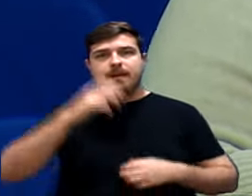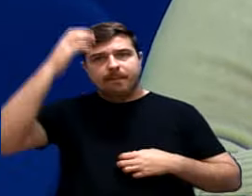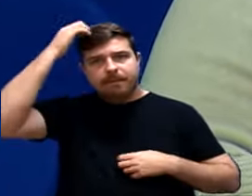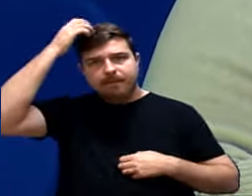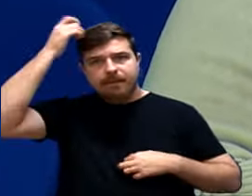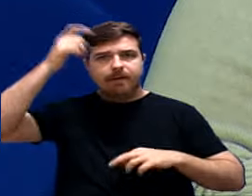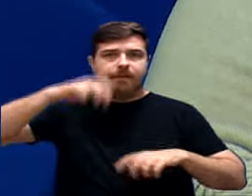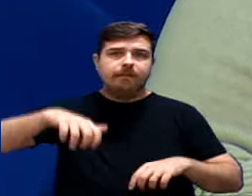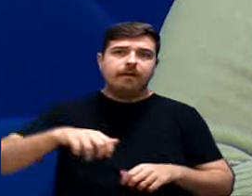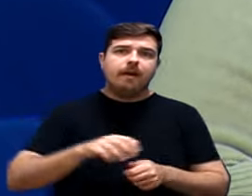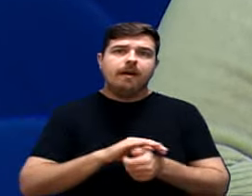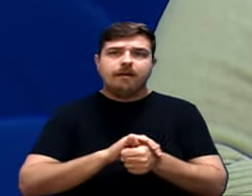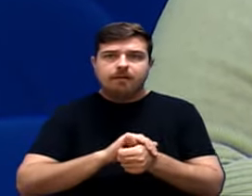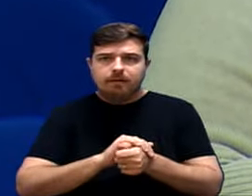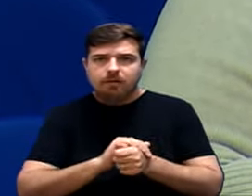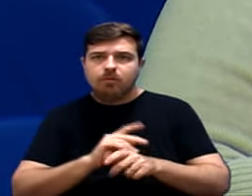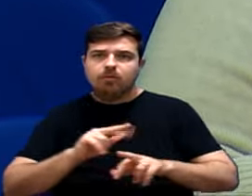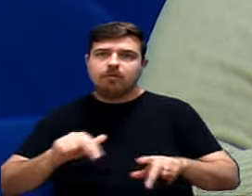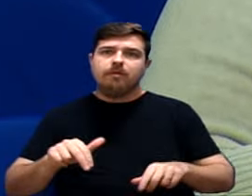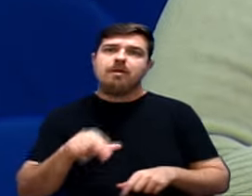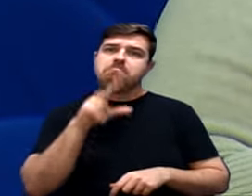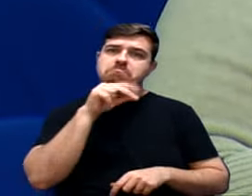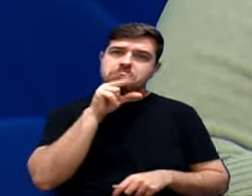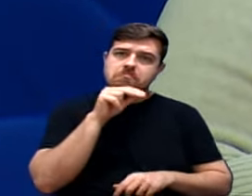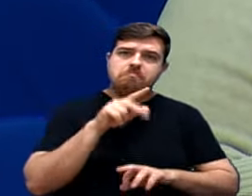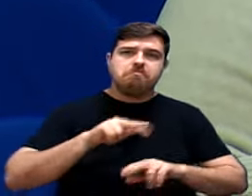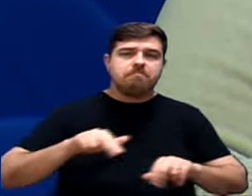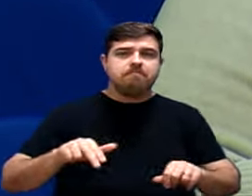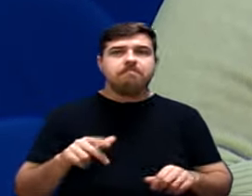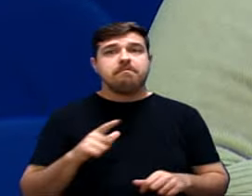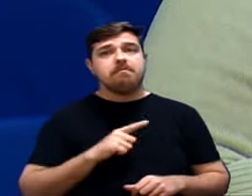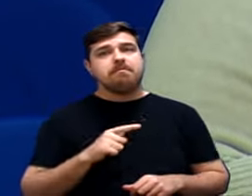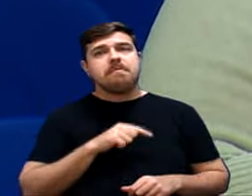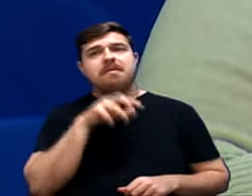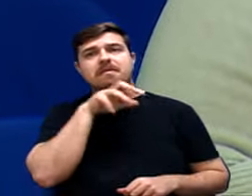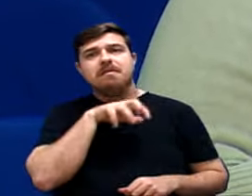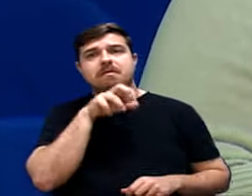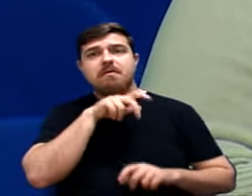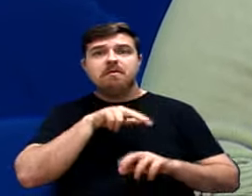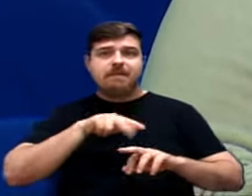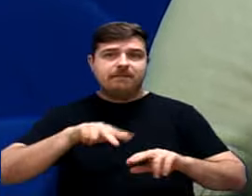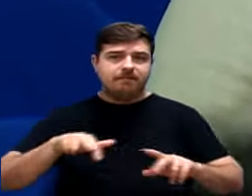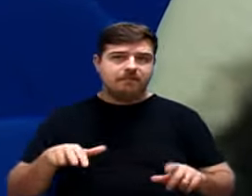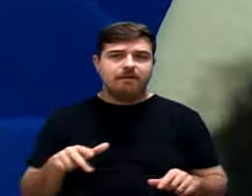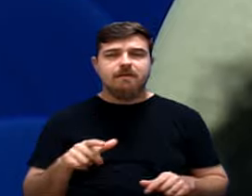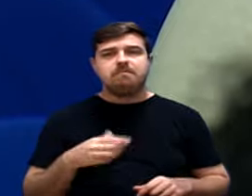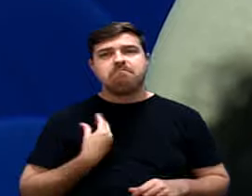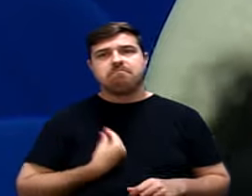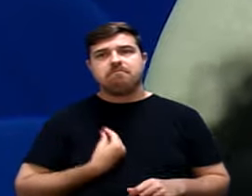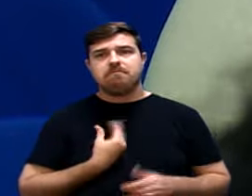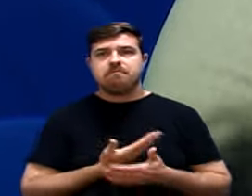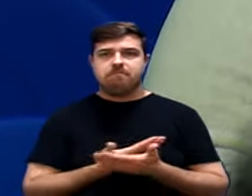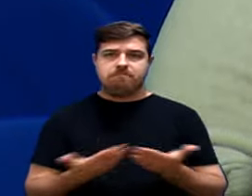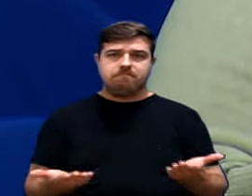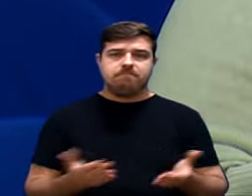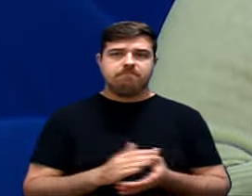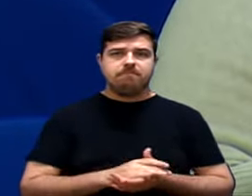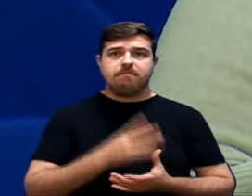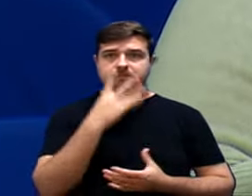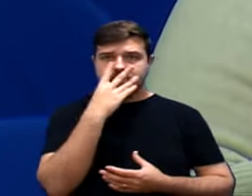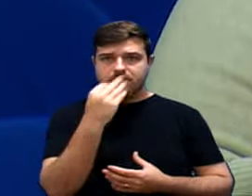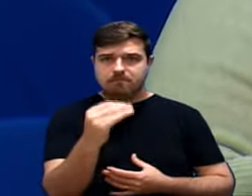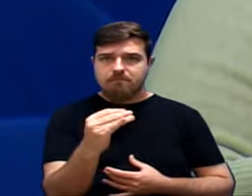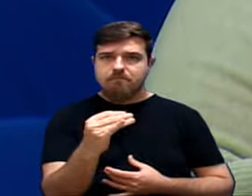tem Garça Tem vários tipos de animais tem saruê tem quati